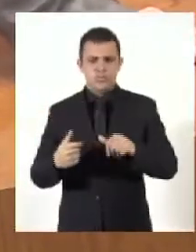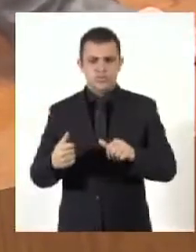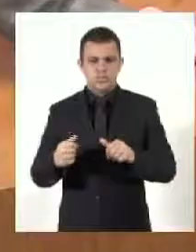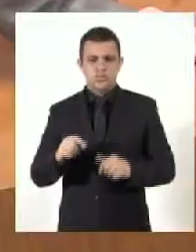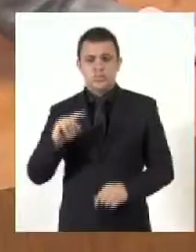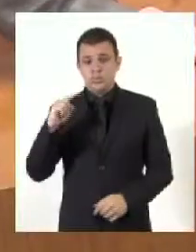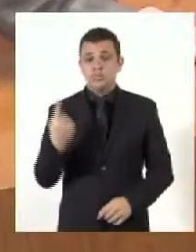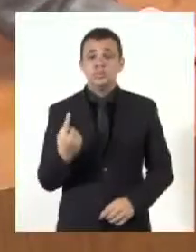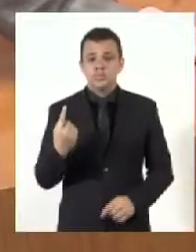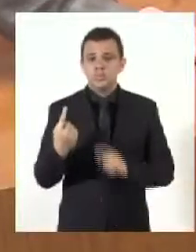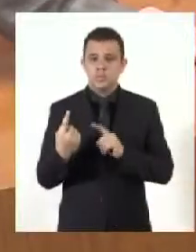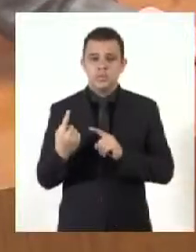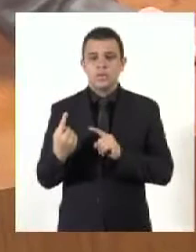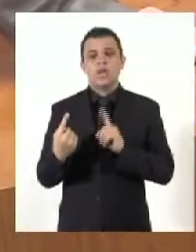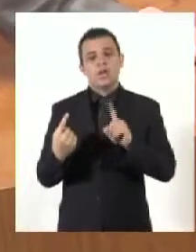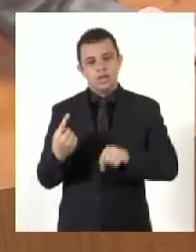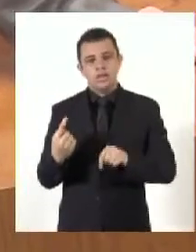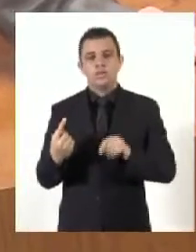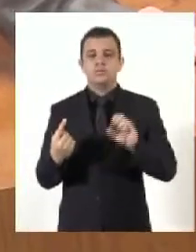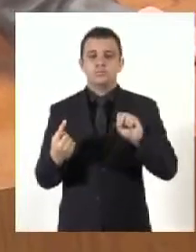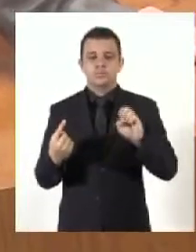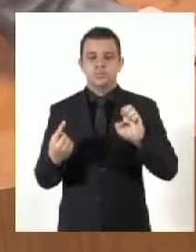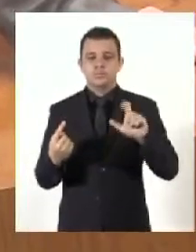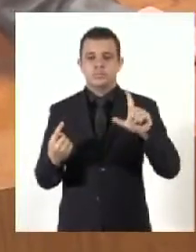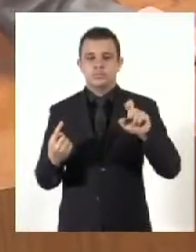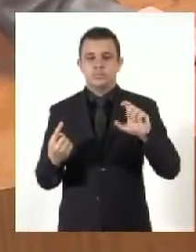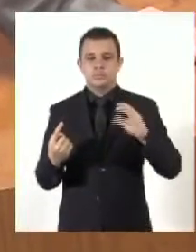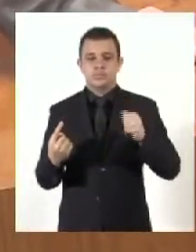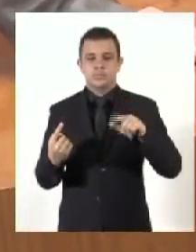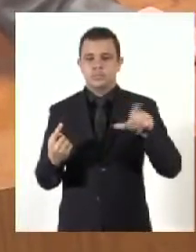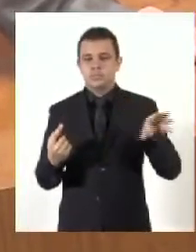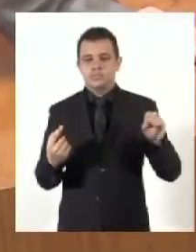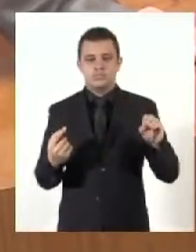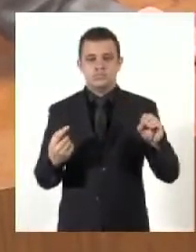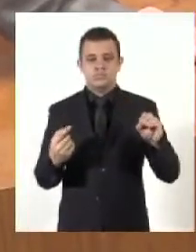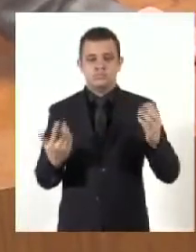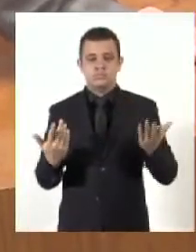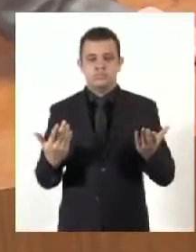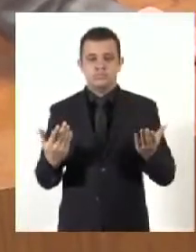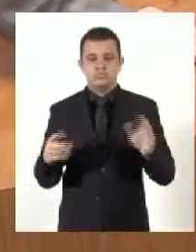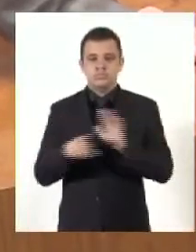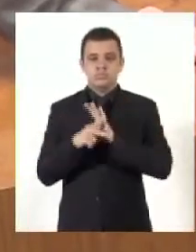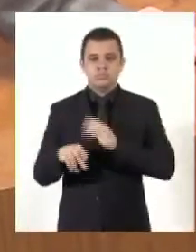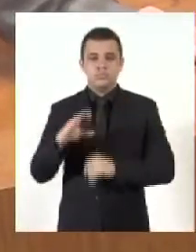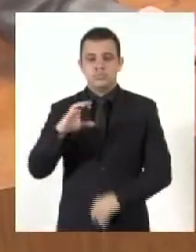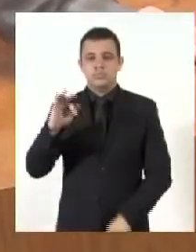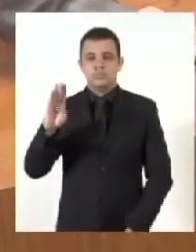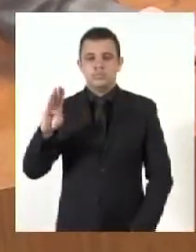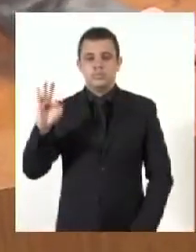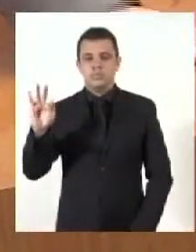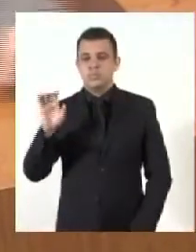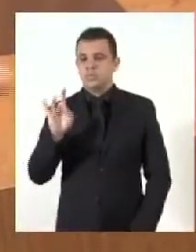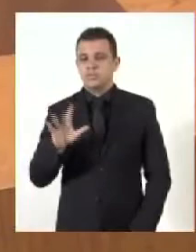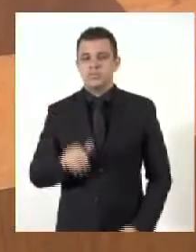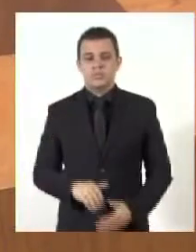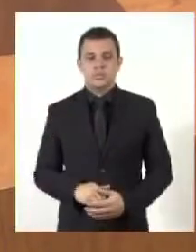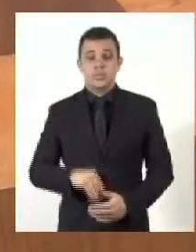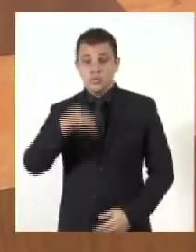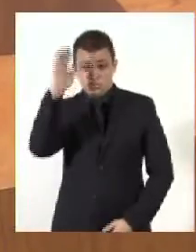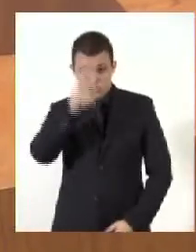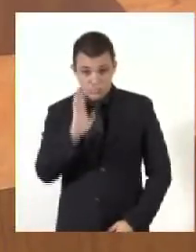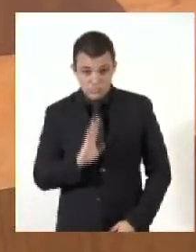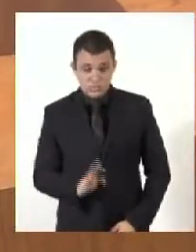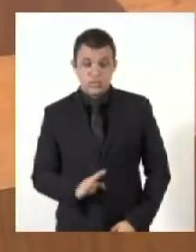da Confederação, a seleção brasileira. No Brasil, no decorrer de 5 séculos de vida,